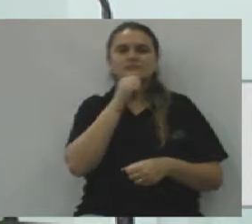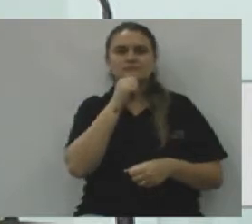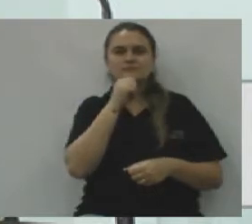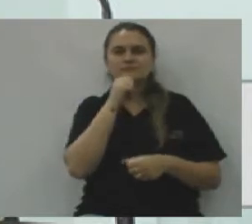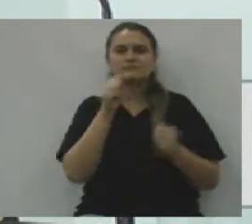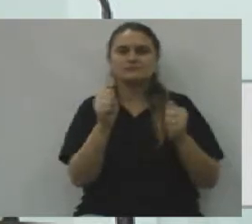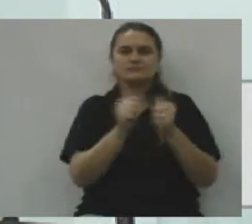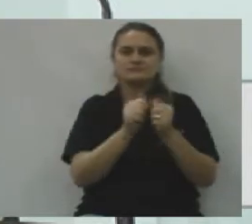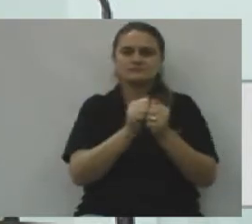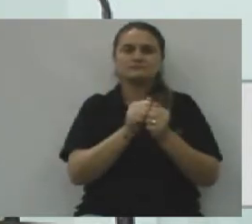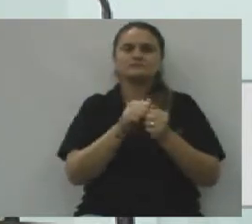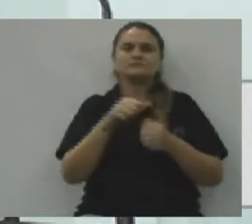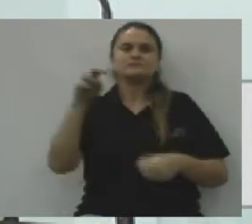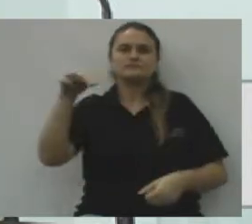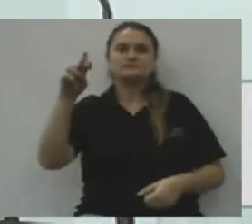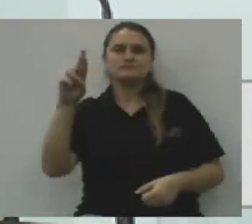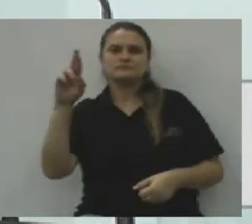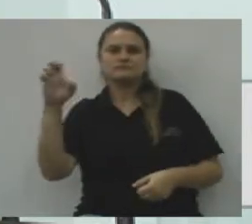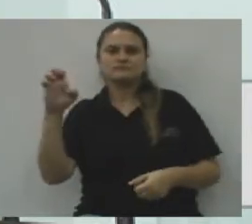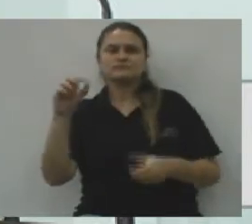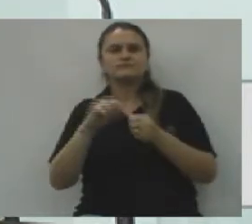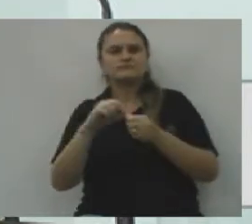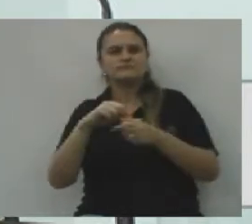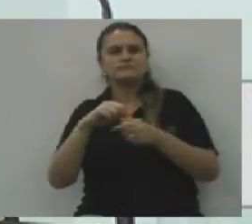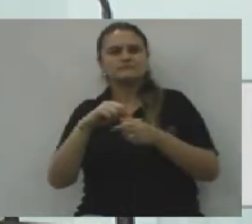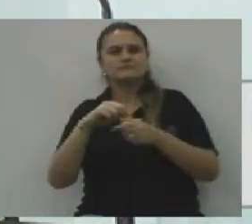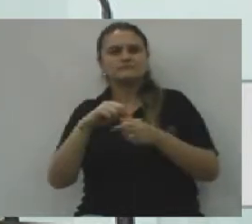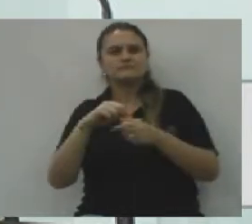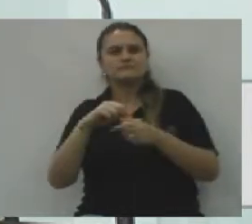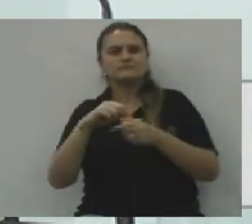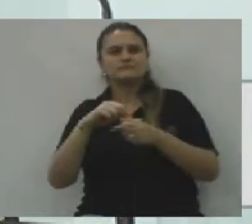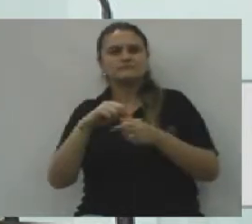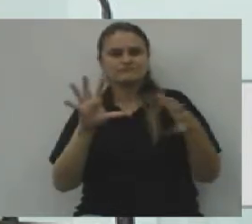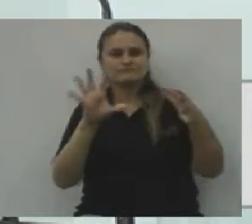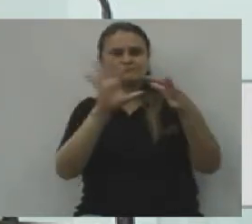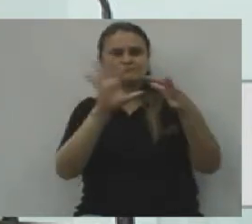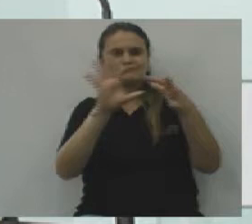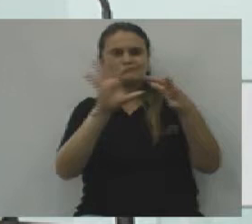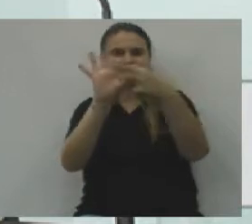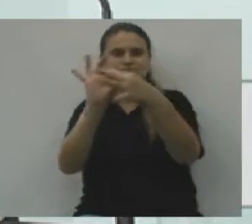Núcleo Regional de Educação, foi feito um trabalho da montagem de uma rede